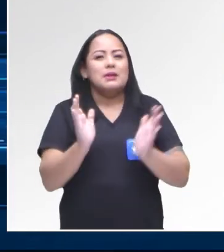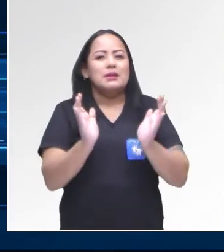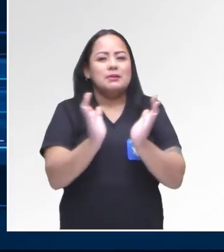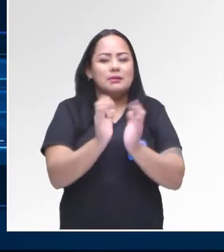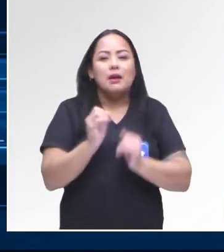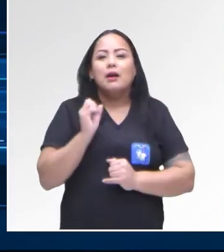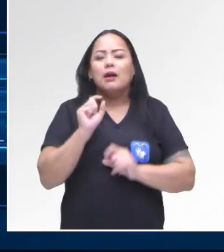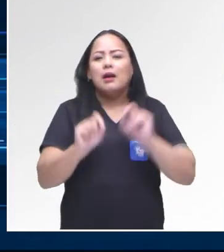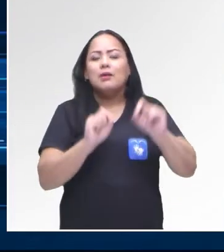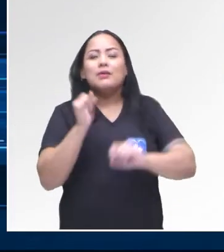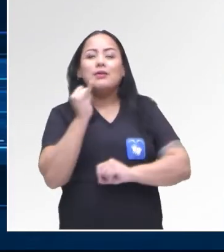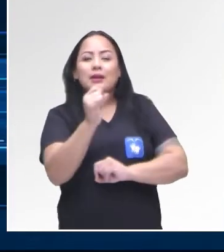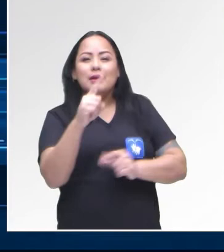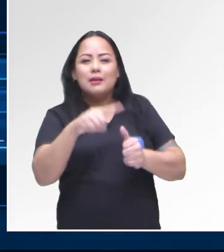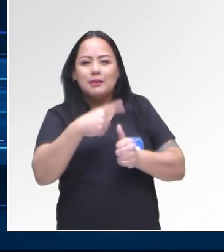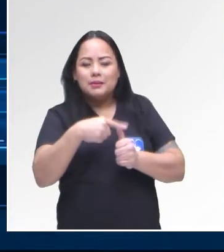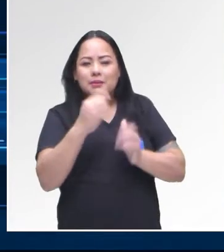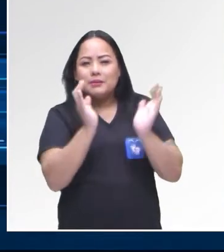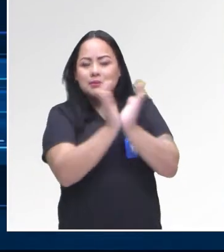diz a primeira geração?